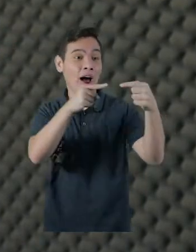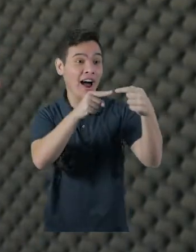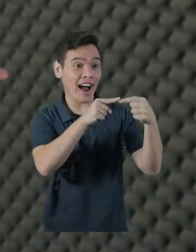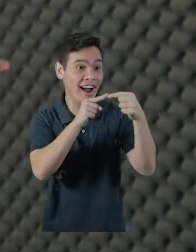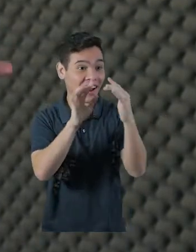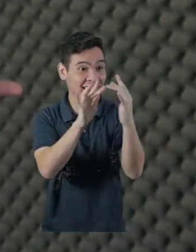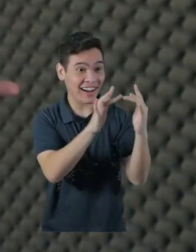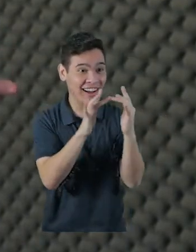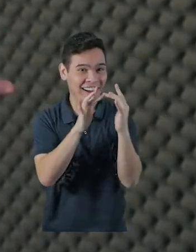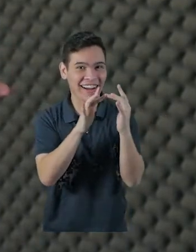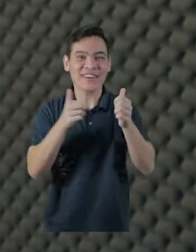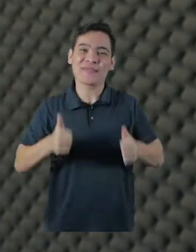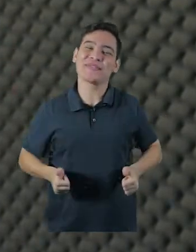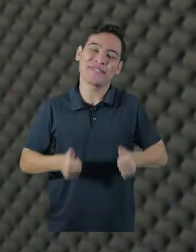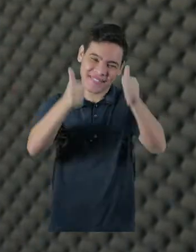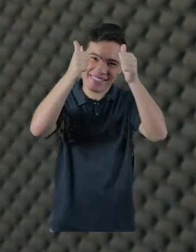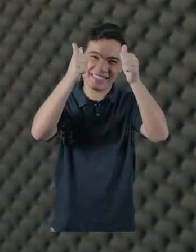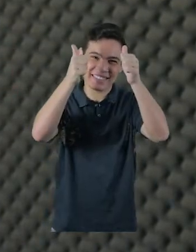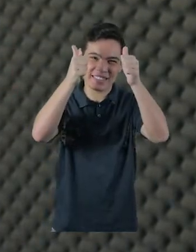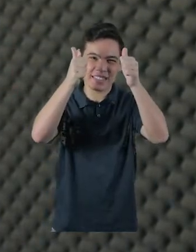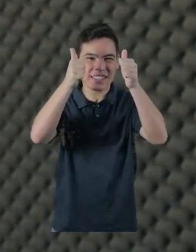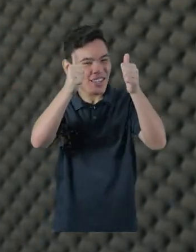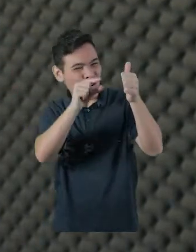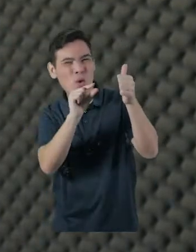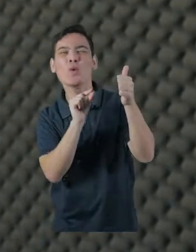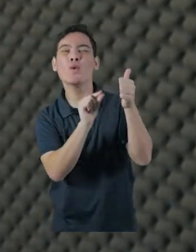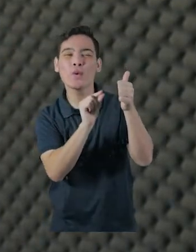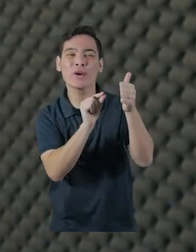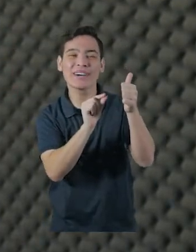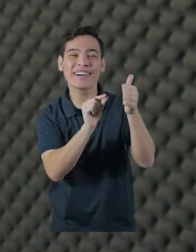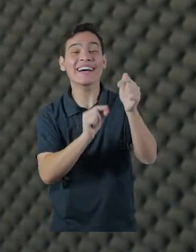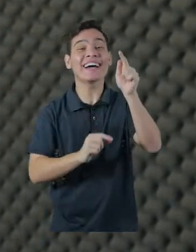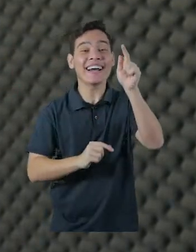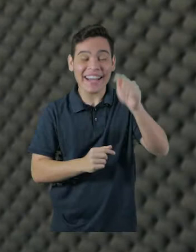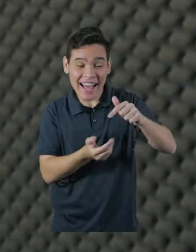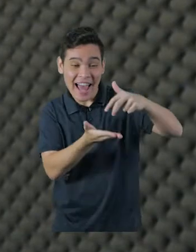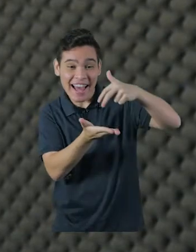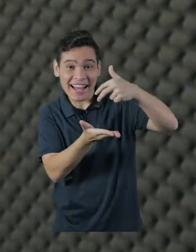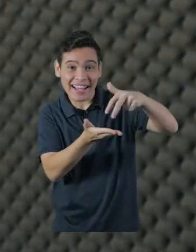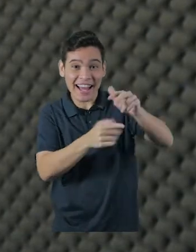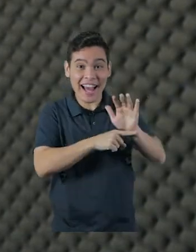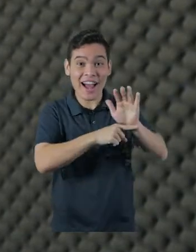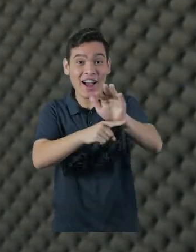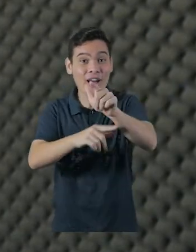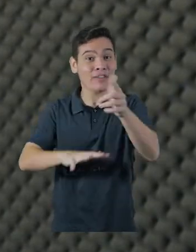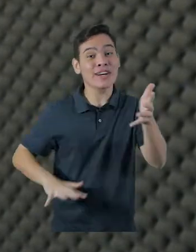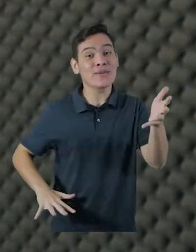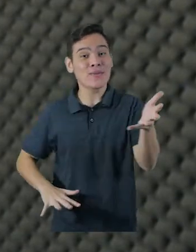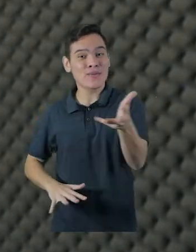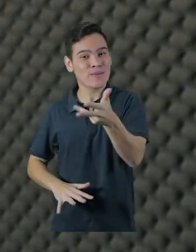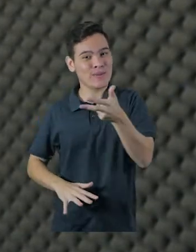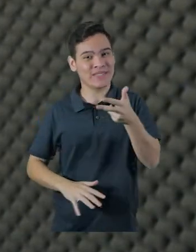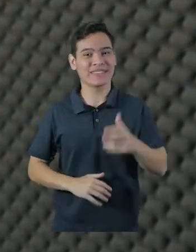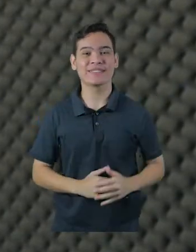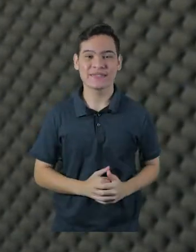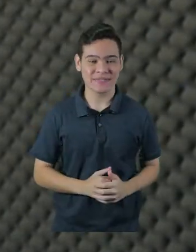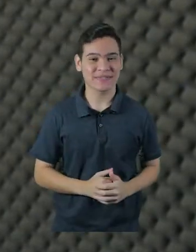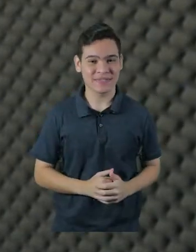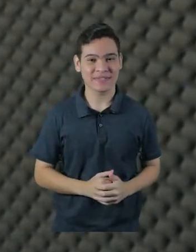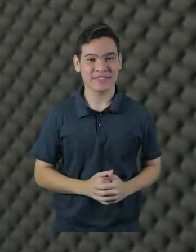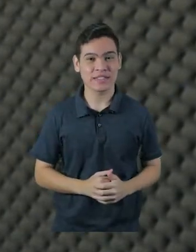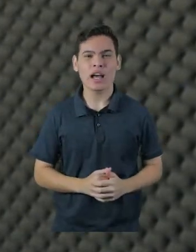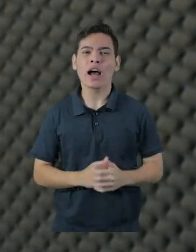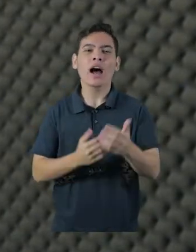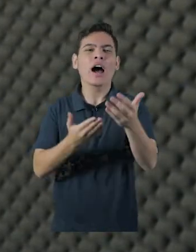Contato, Melhor, uma série de aperfeiçoamento artístico e técnico em dança que